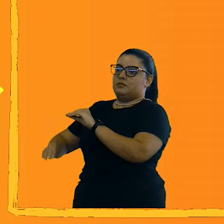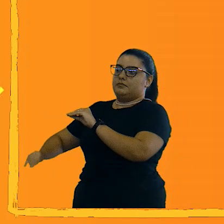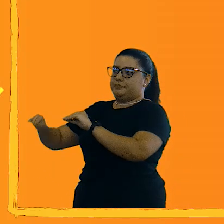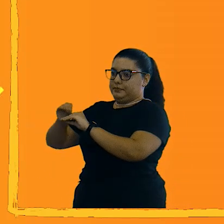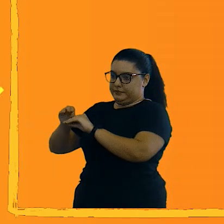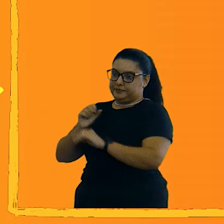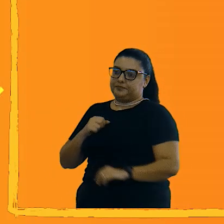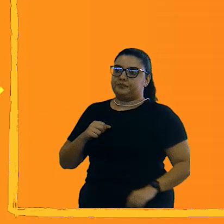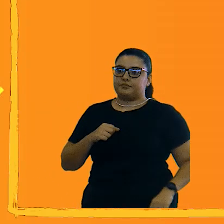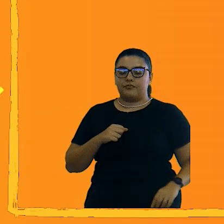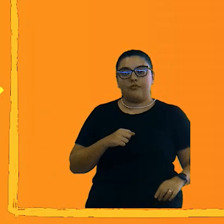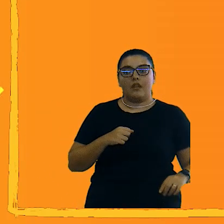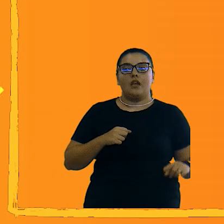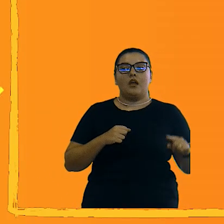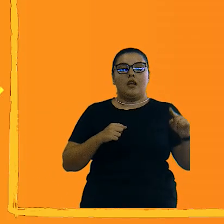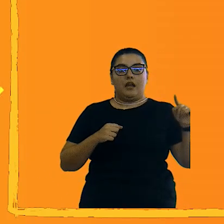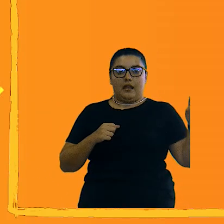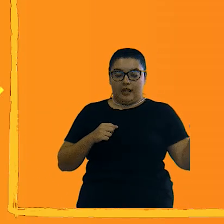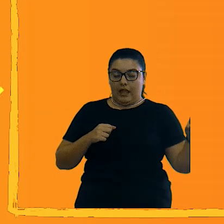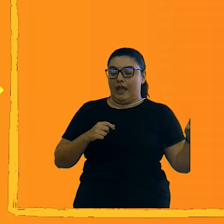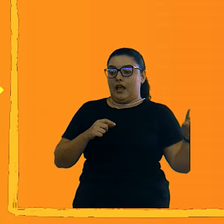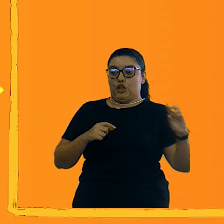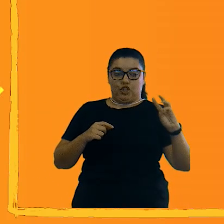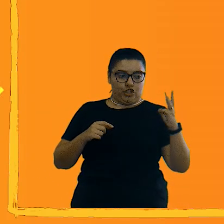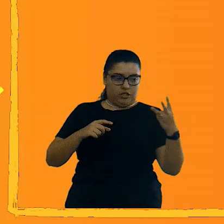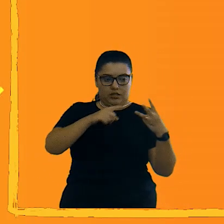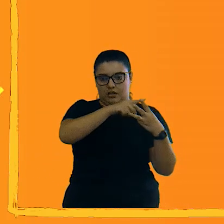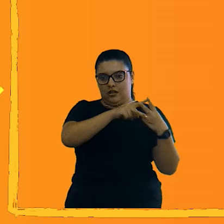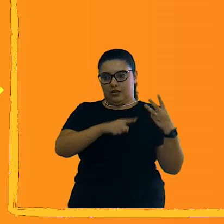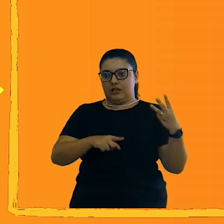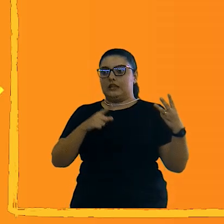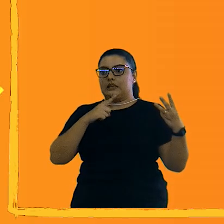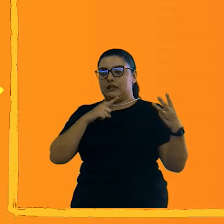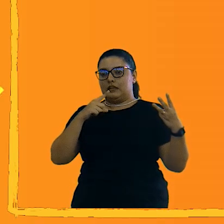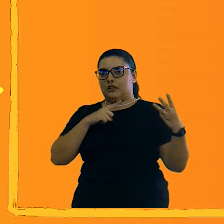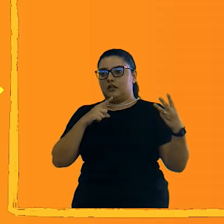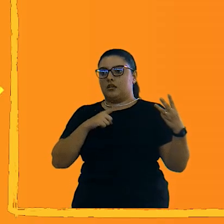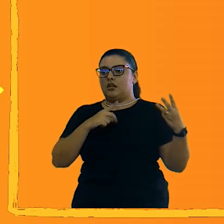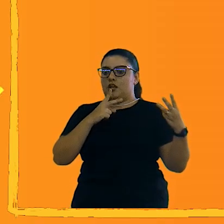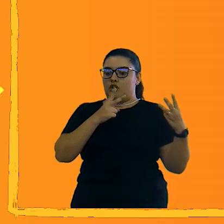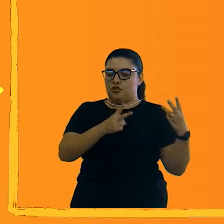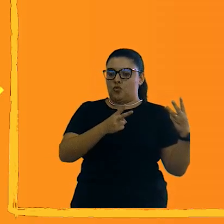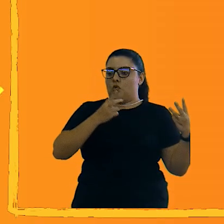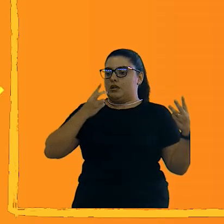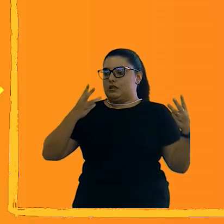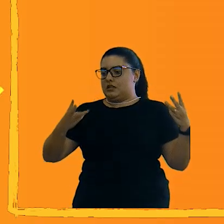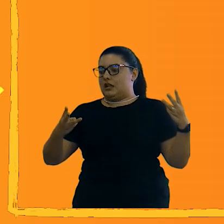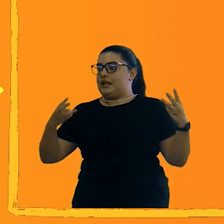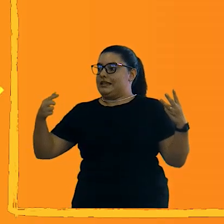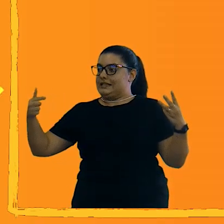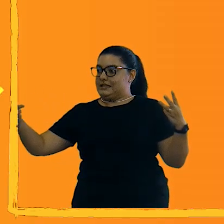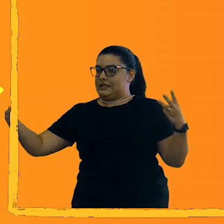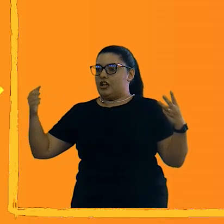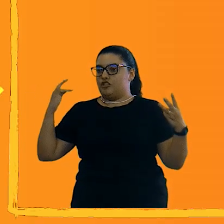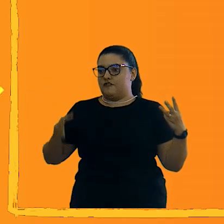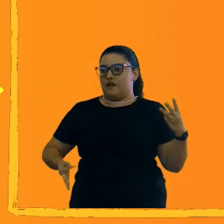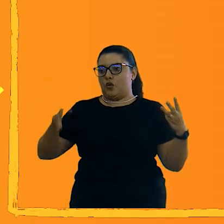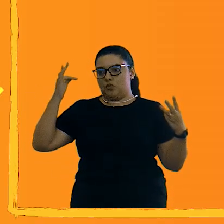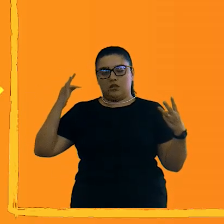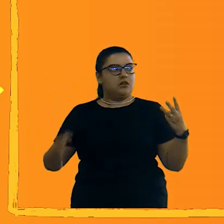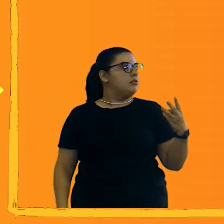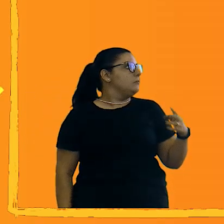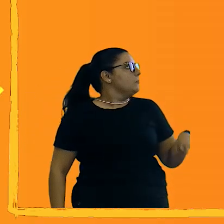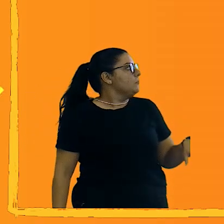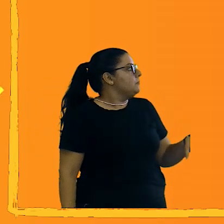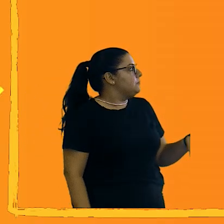que Arnaldo bernaldo e caldo tiveram respectivamente Du TR e s faltas